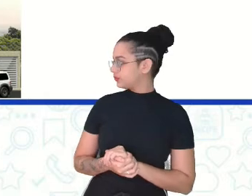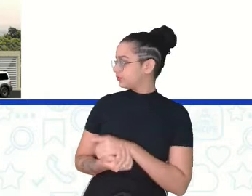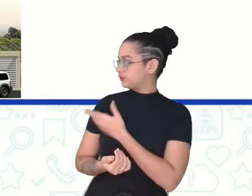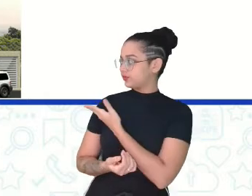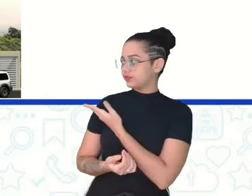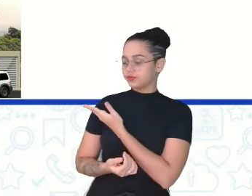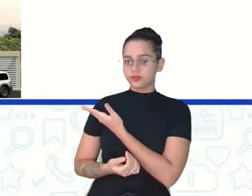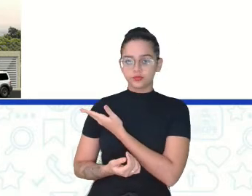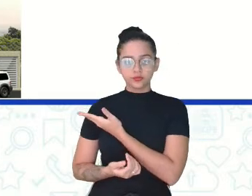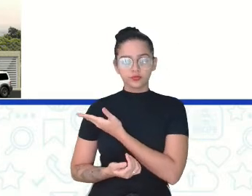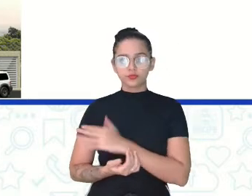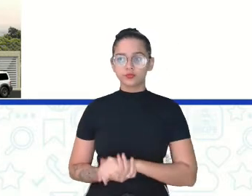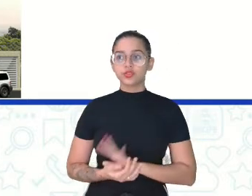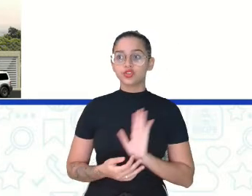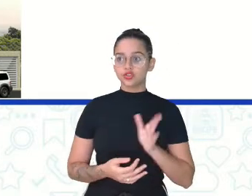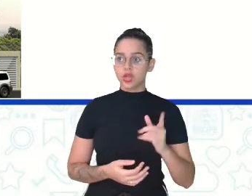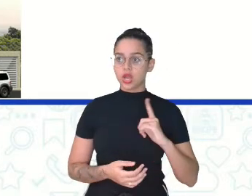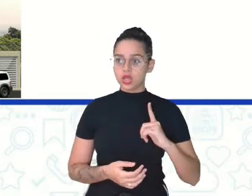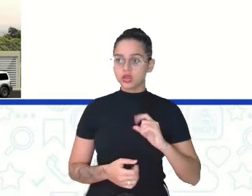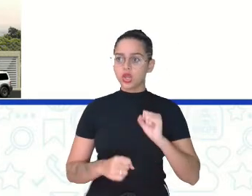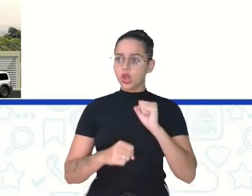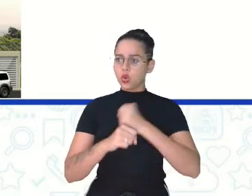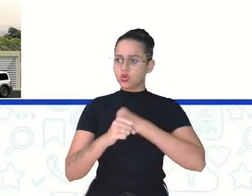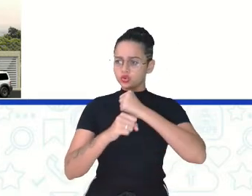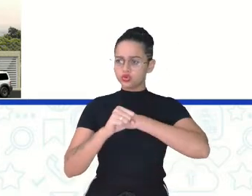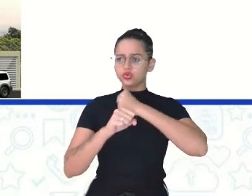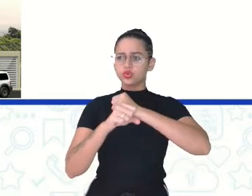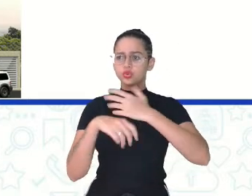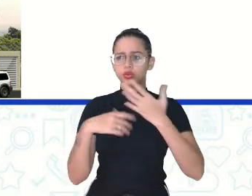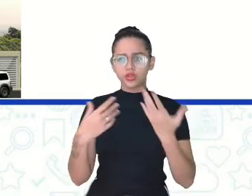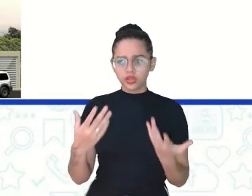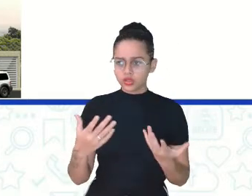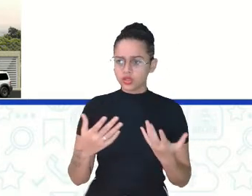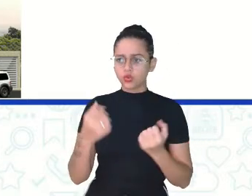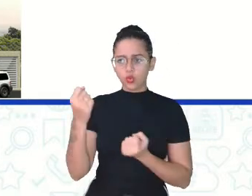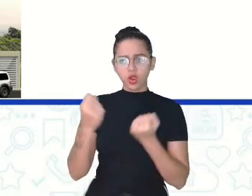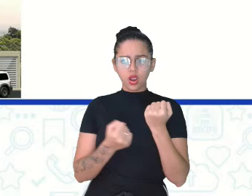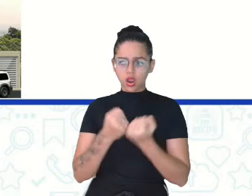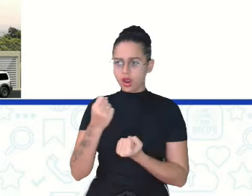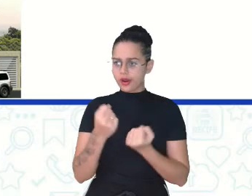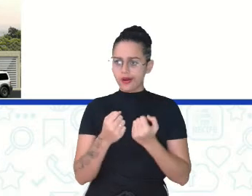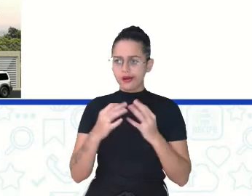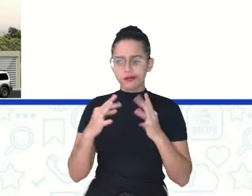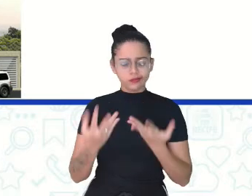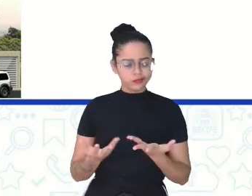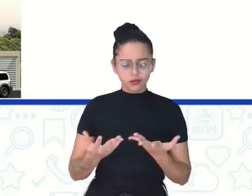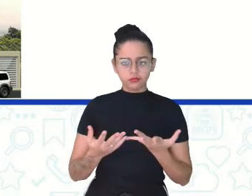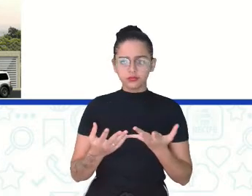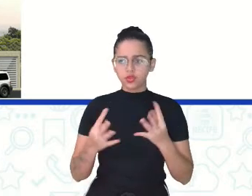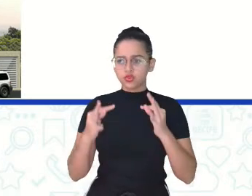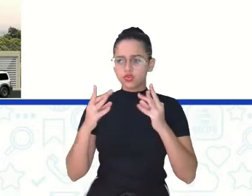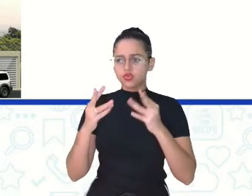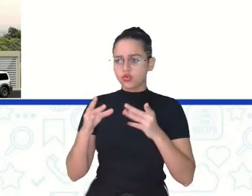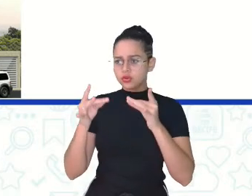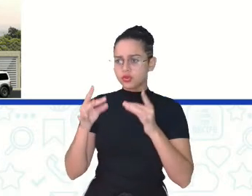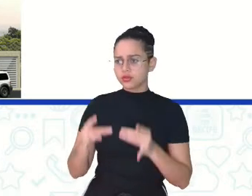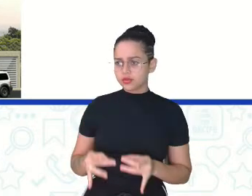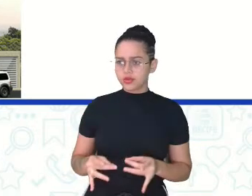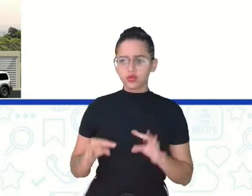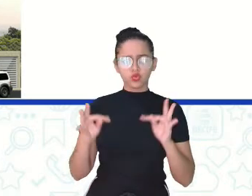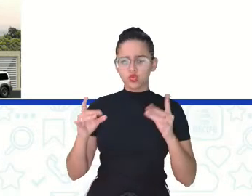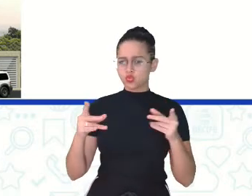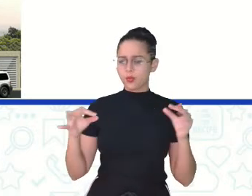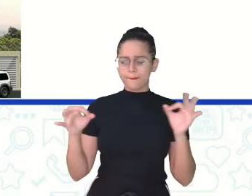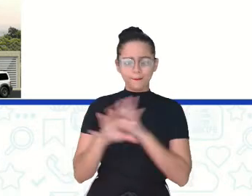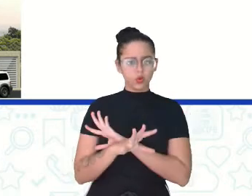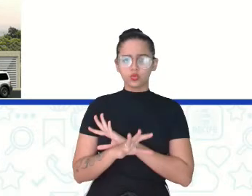aqui embaixo, que já está construído, né? Os carros, então bota todo a parte paisagística, tá tudo